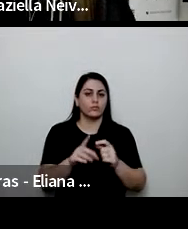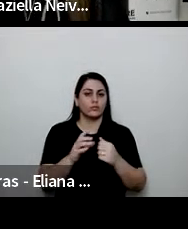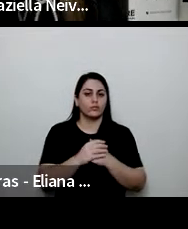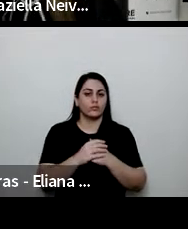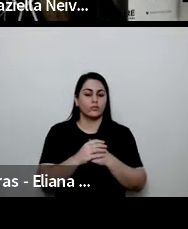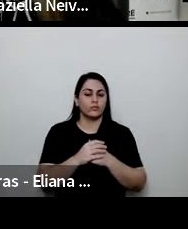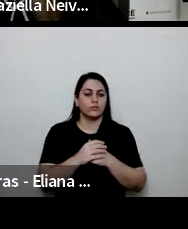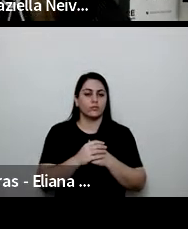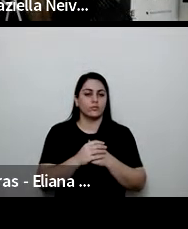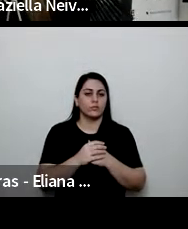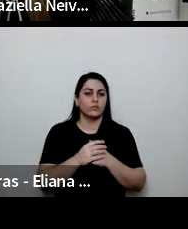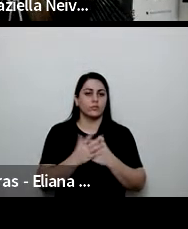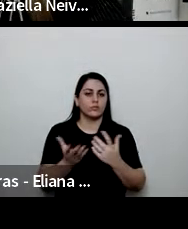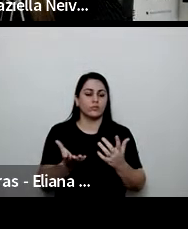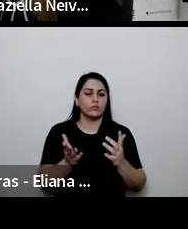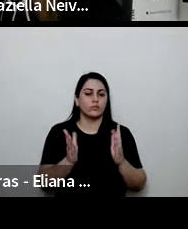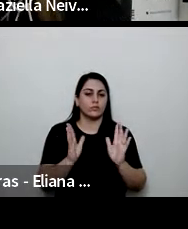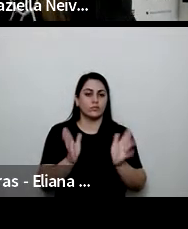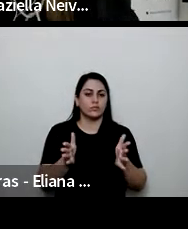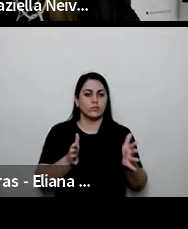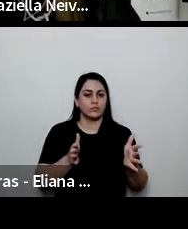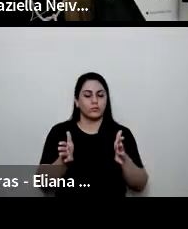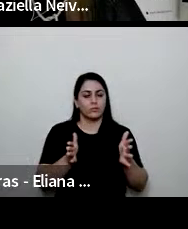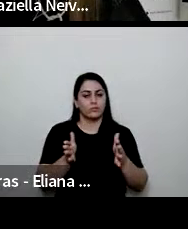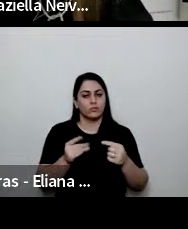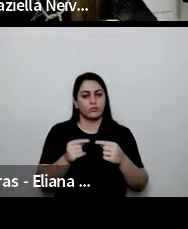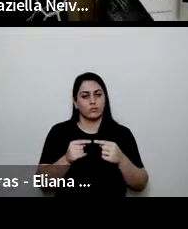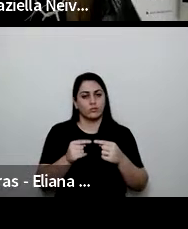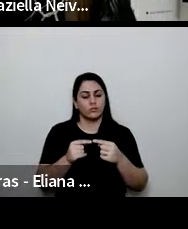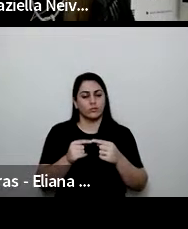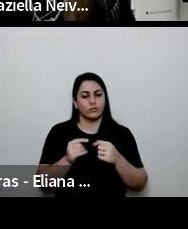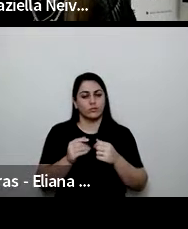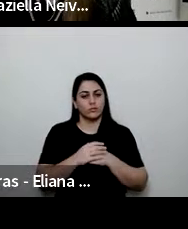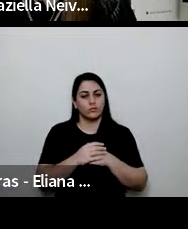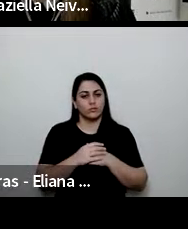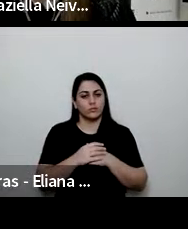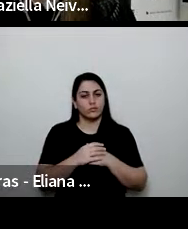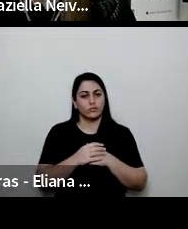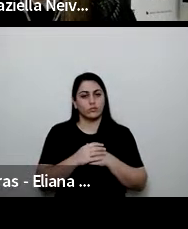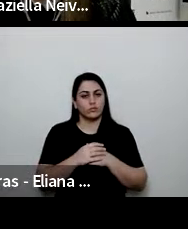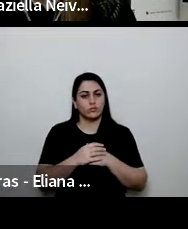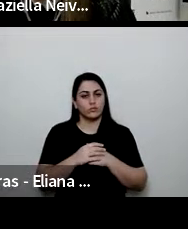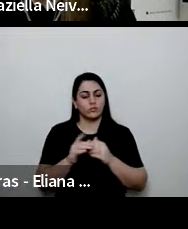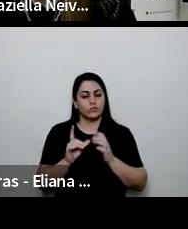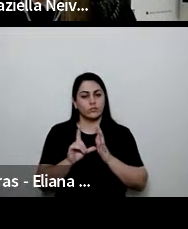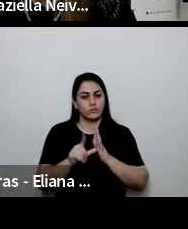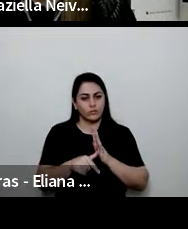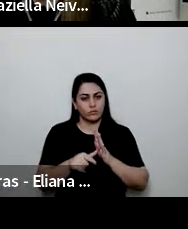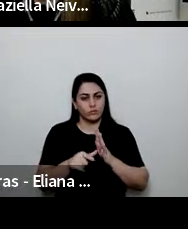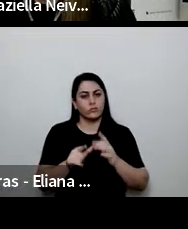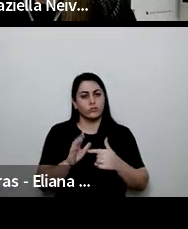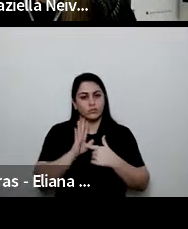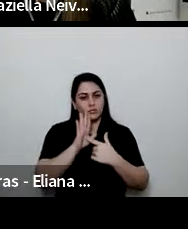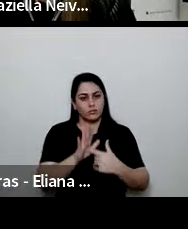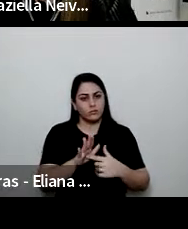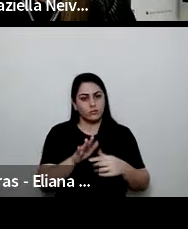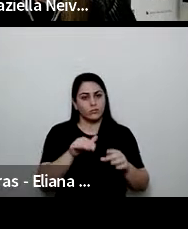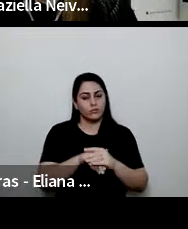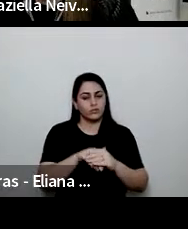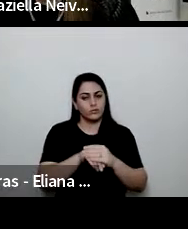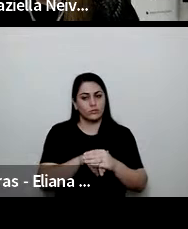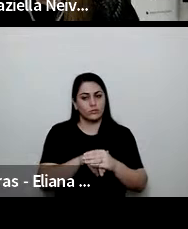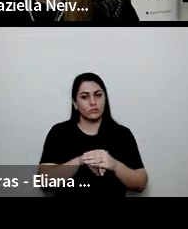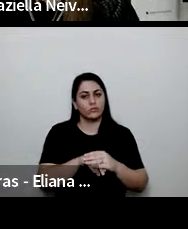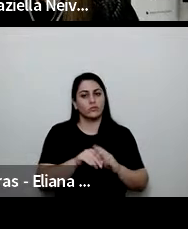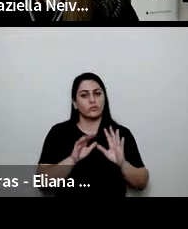a essa fase essa fase pós pós o conteúdo materialmente eleitoral para